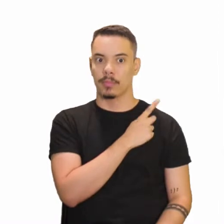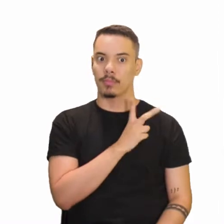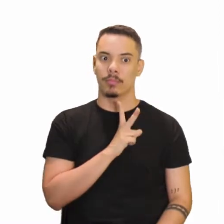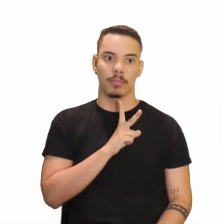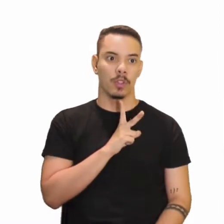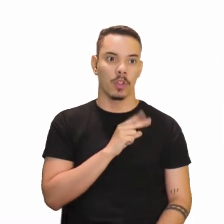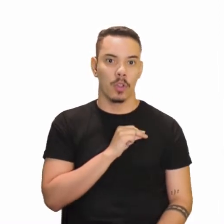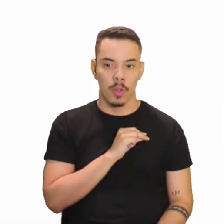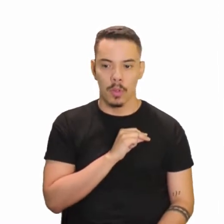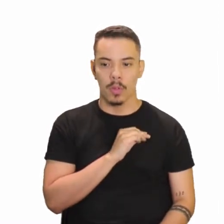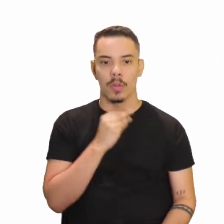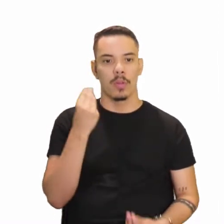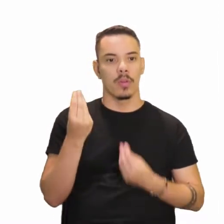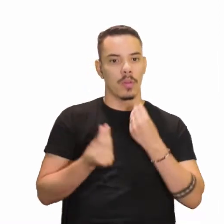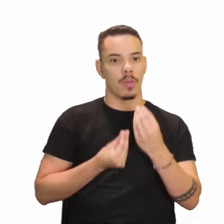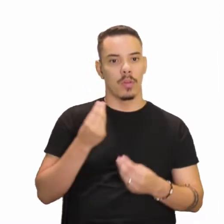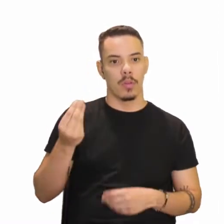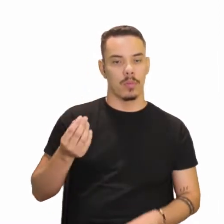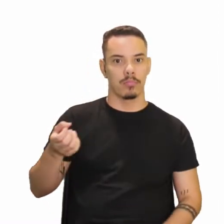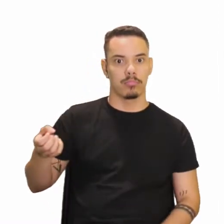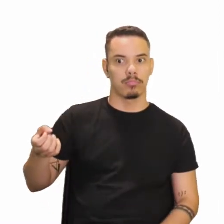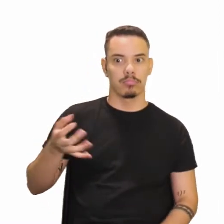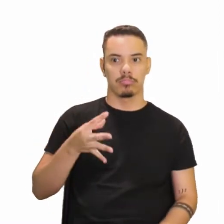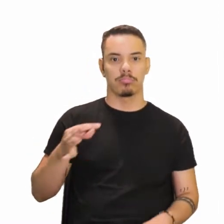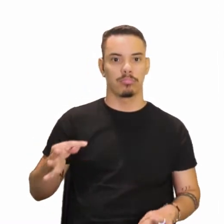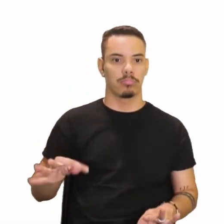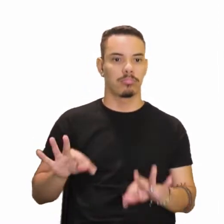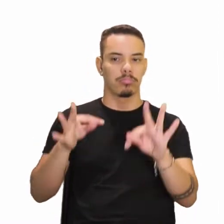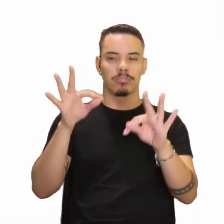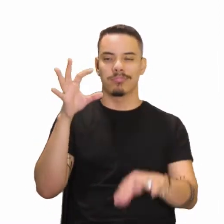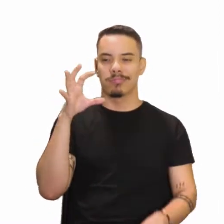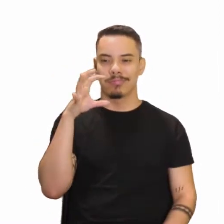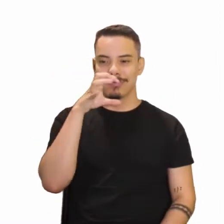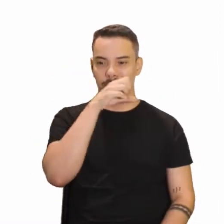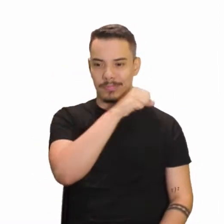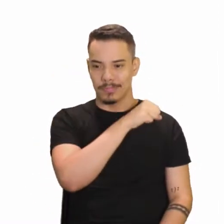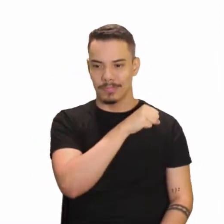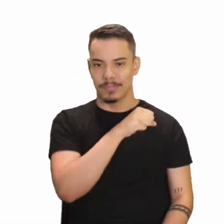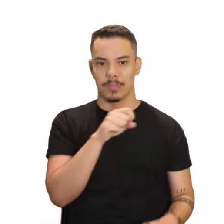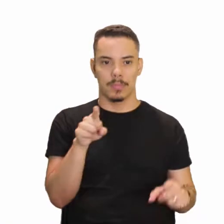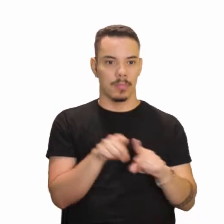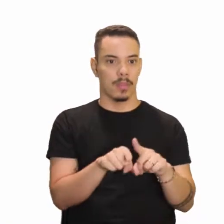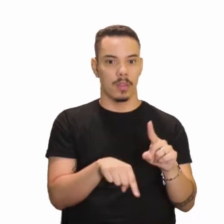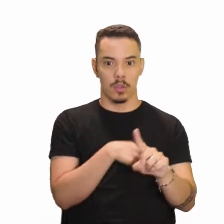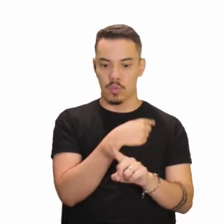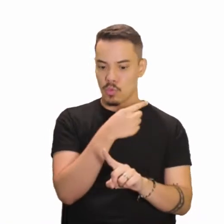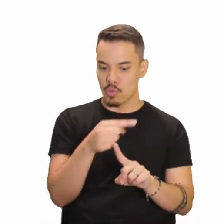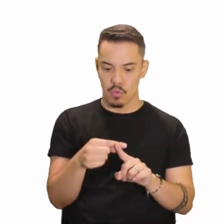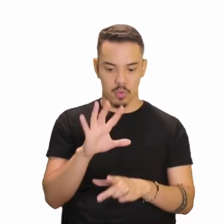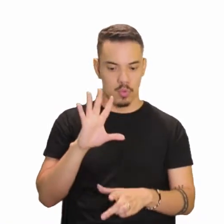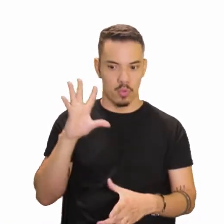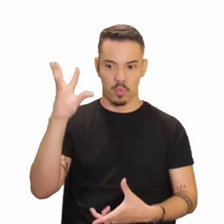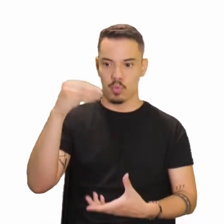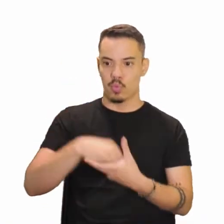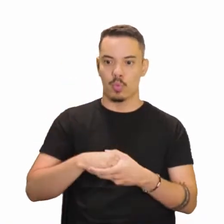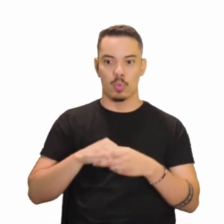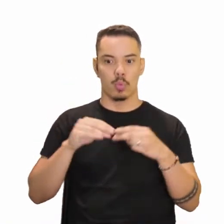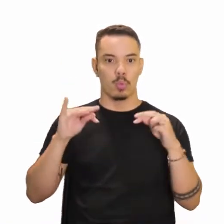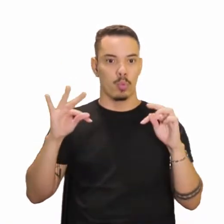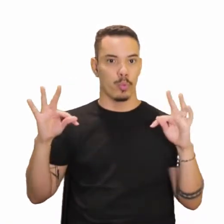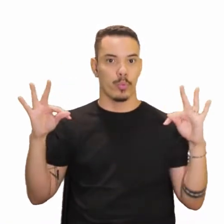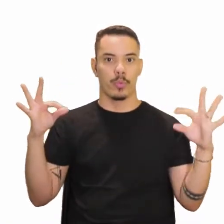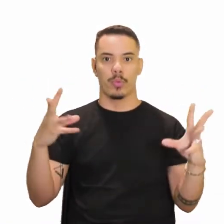como ele é moderno e rápido ele roda de tudo ano